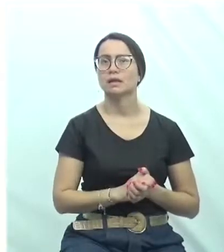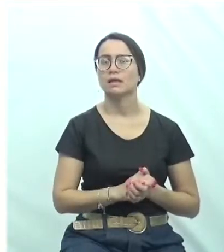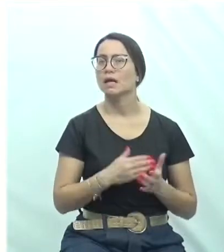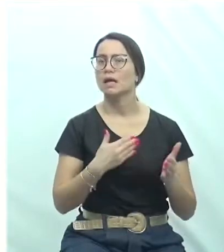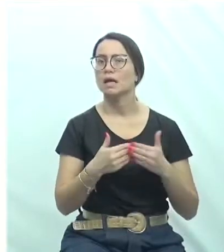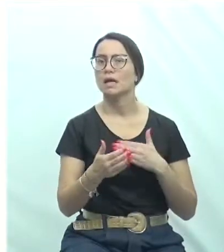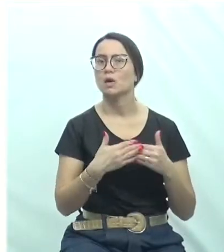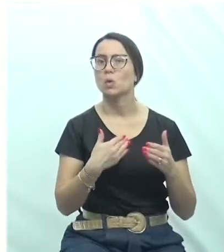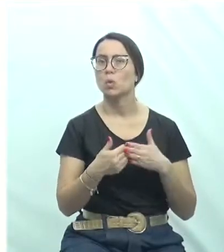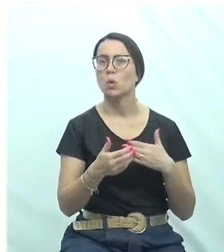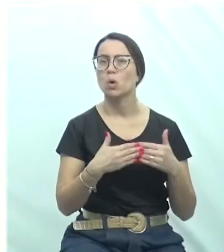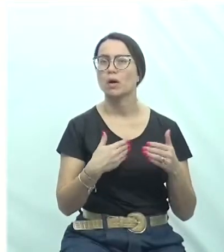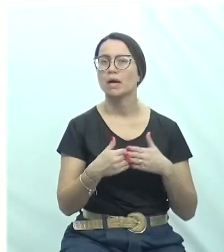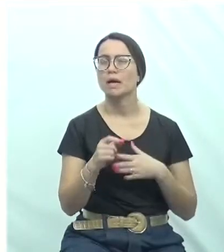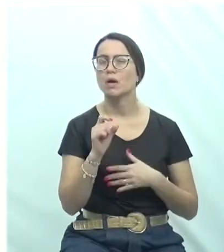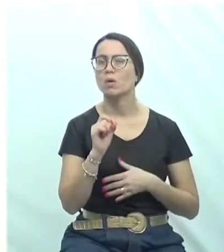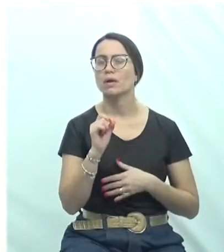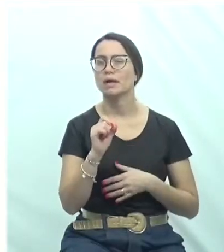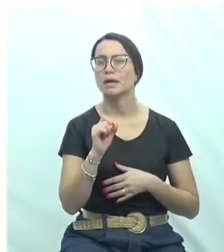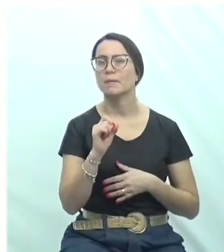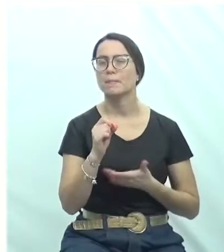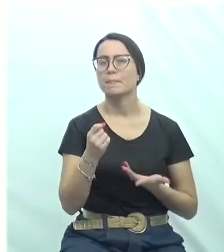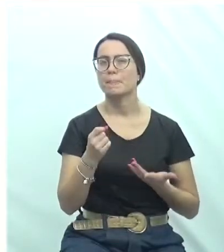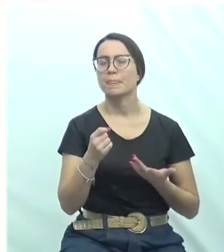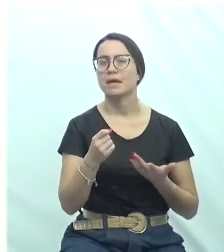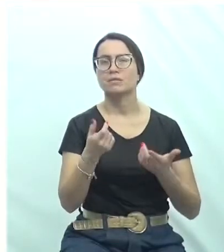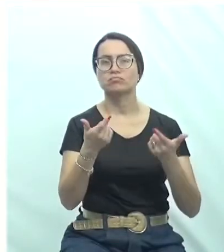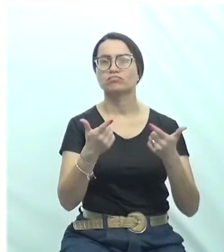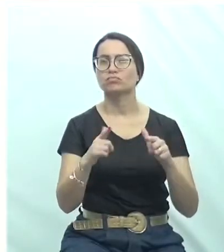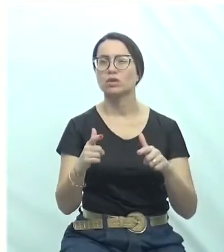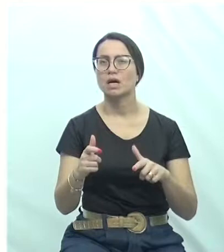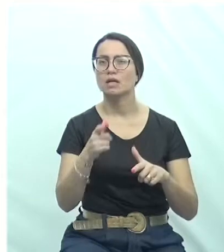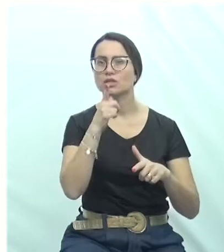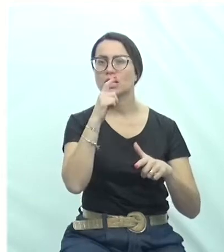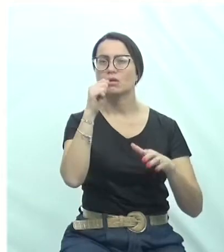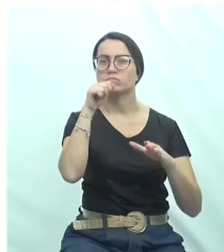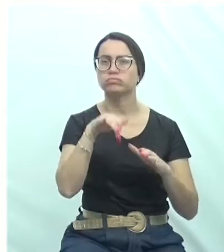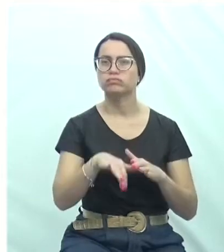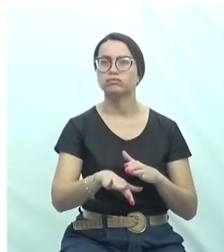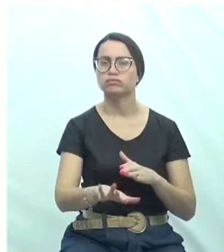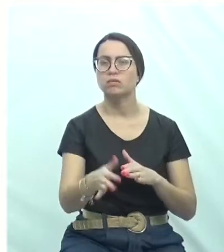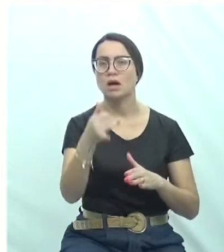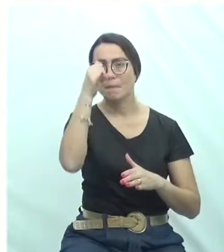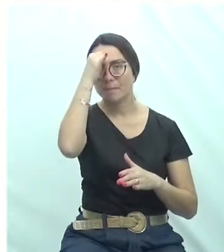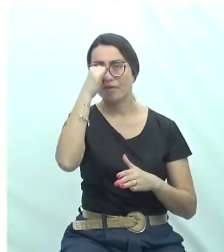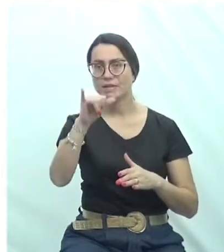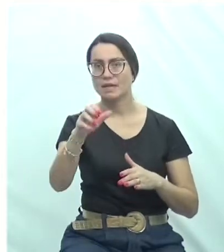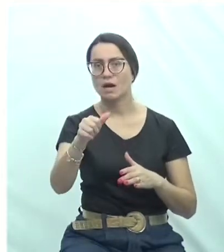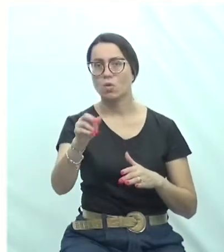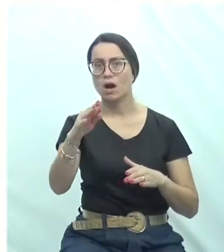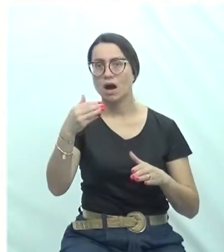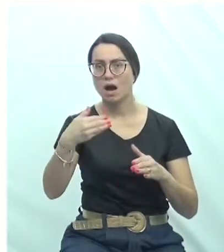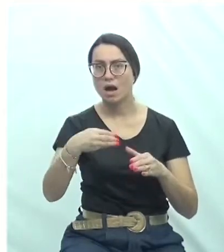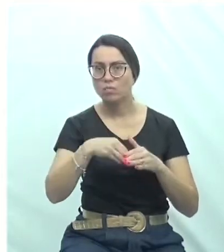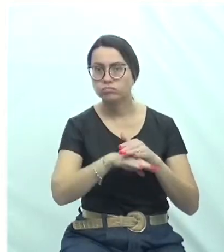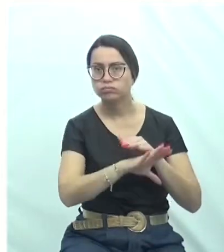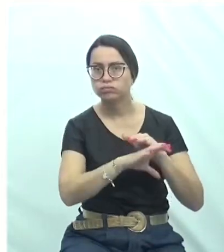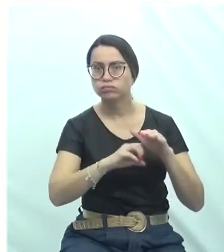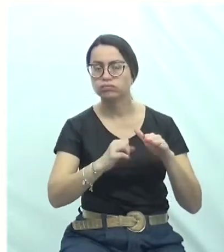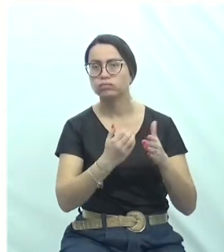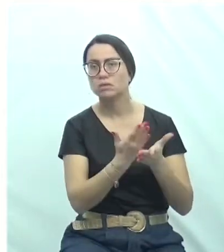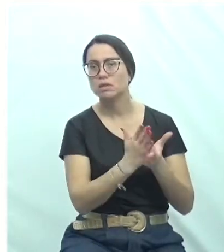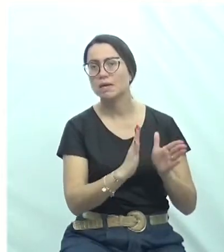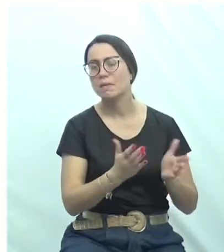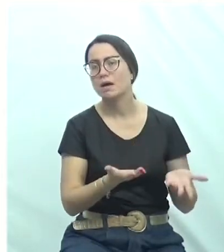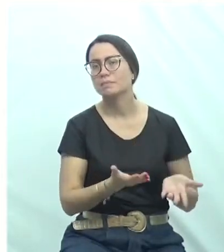qualquer concessionária de abastecimento de água para evitar a entrada de ar e danificar todas as bombas